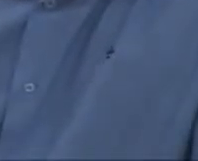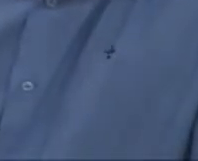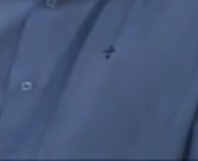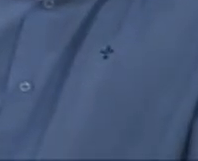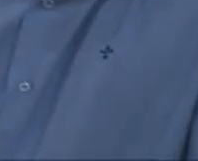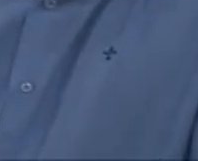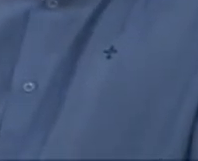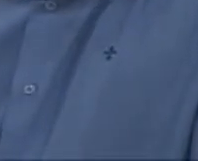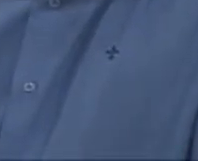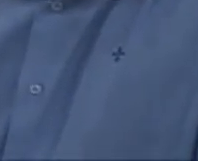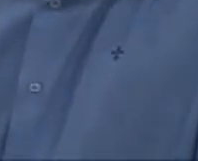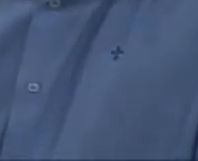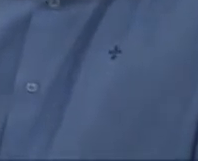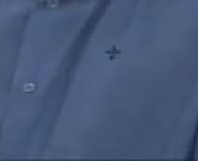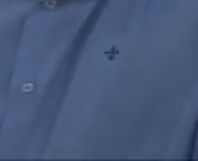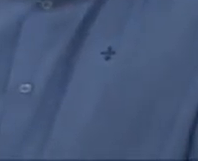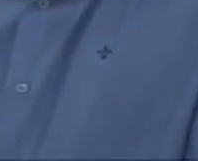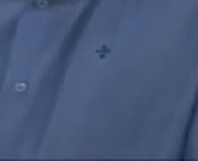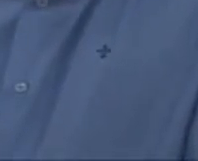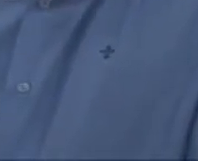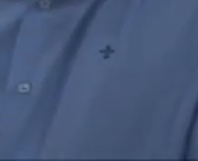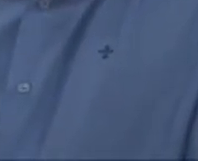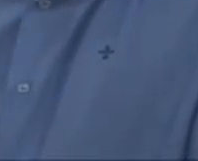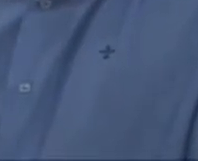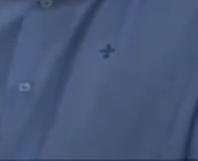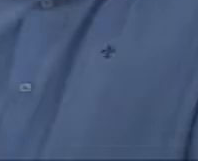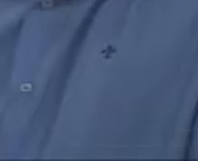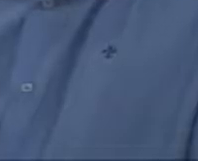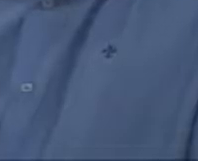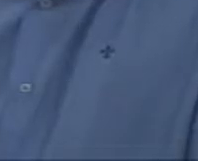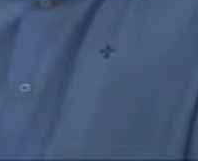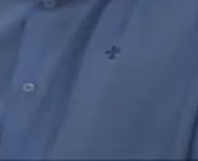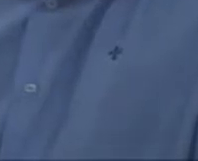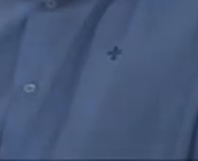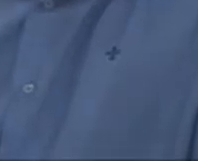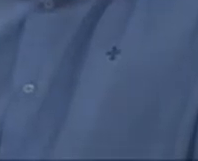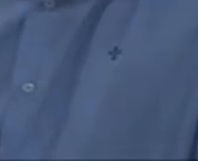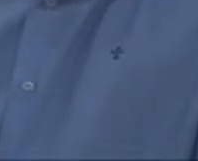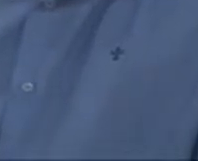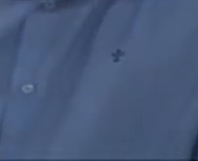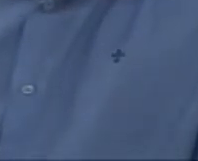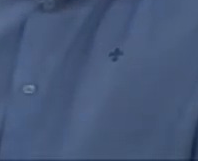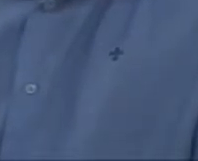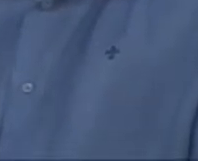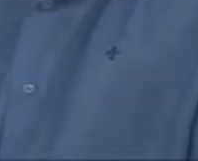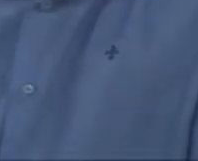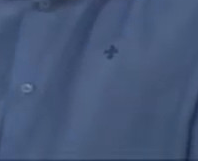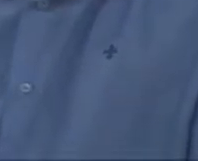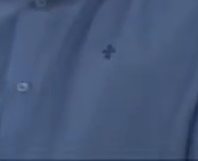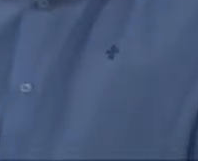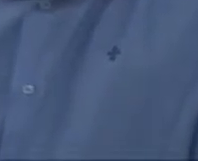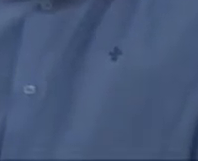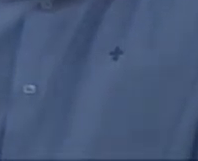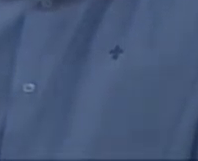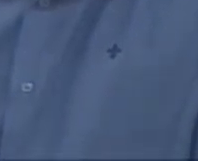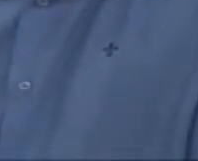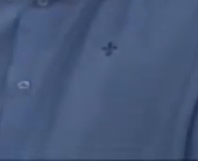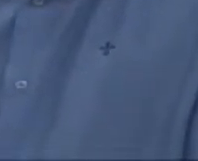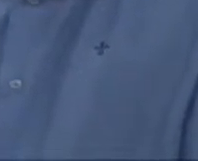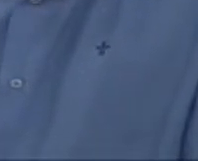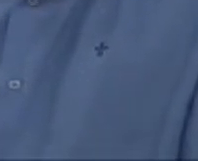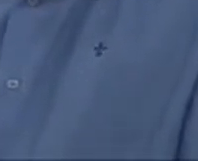Ronei? Mais que 2 anos, mas que é que nem ele falou, a gente tem que respeitar, porque a opinião, quando o vereador ele traz uma emenda a